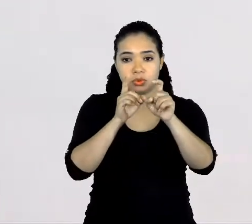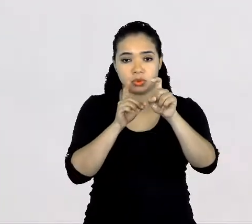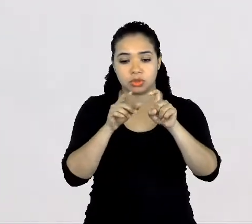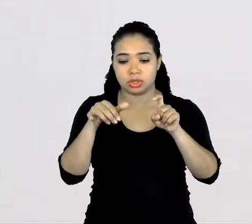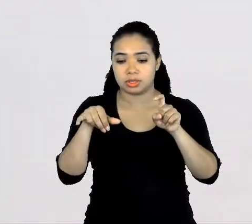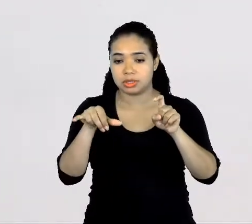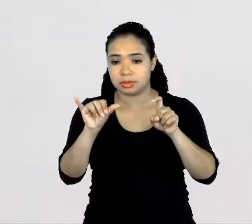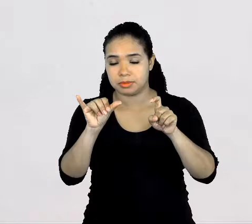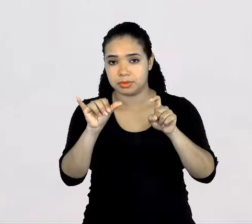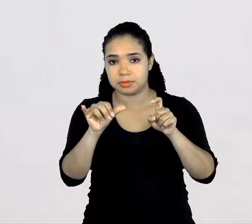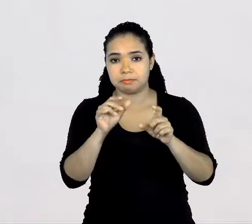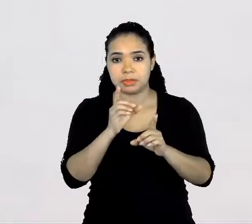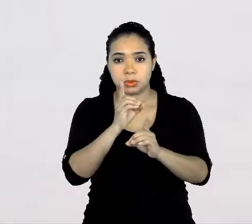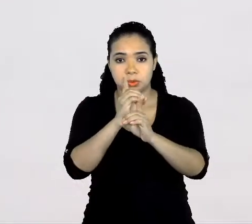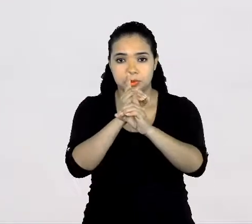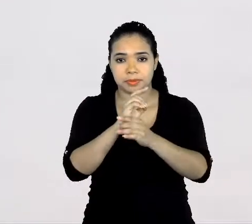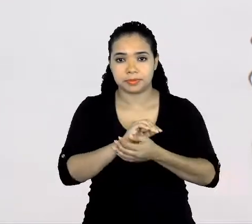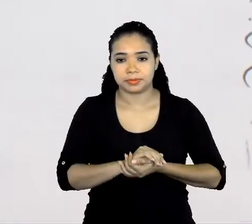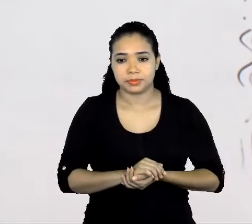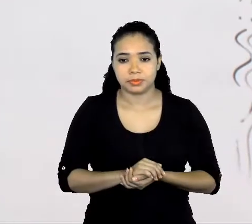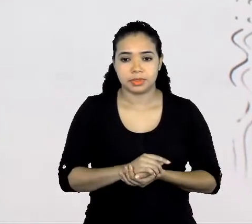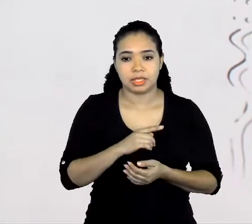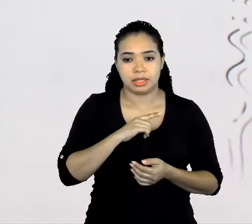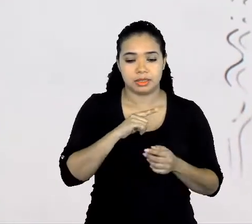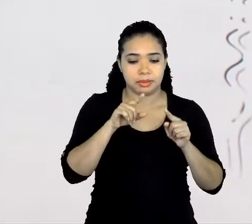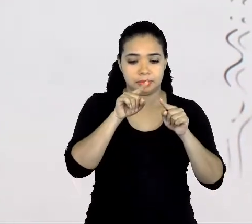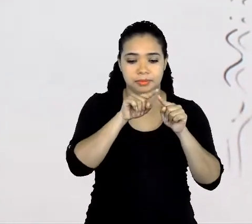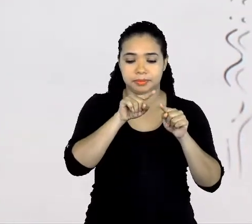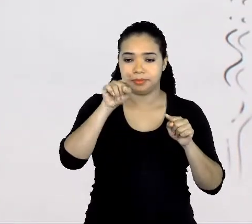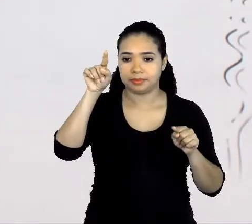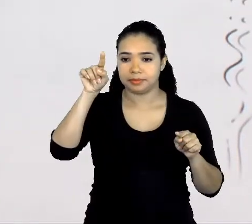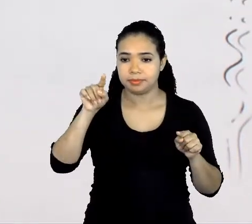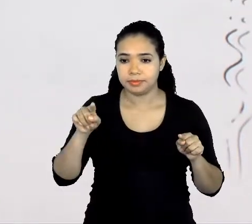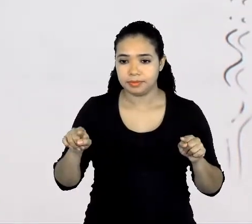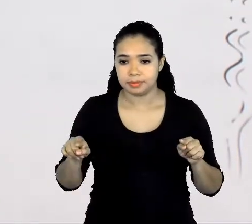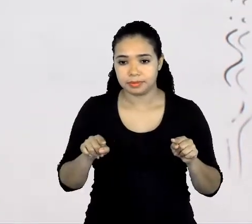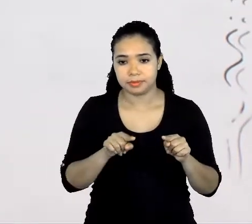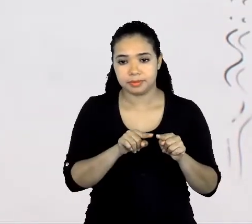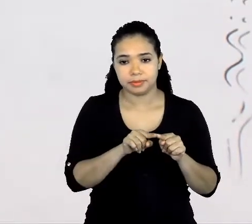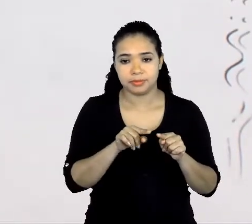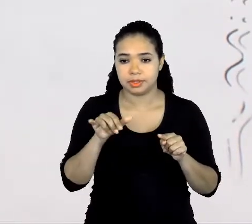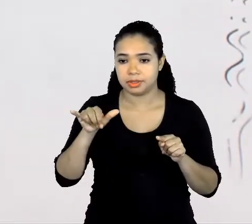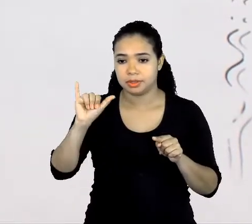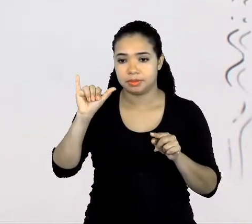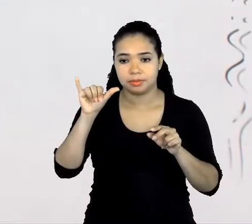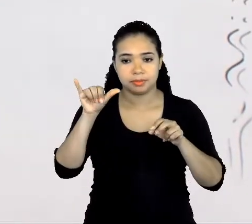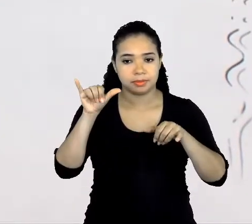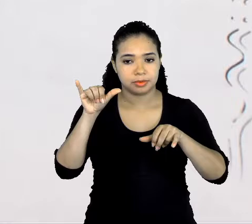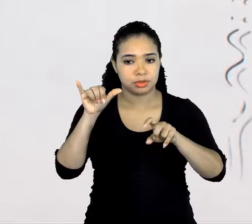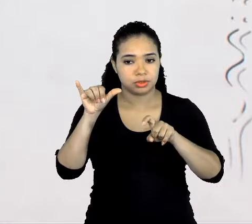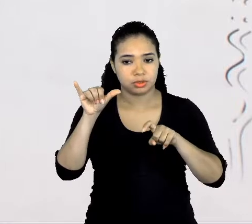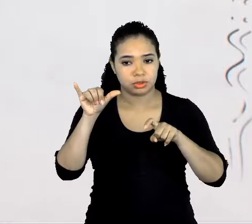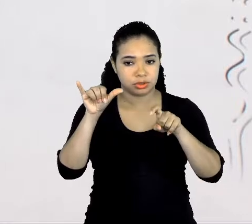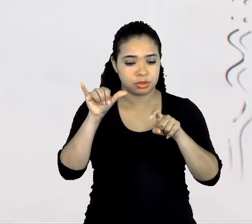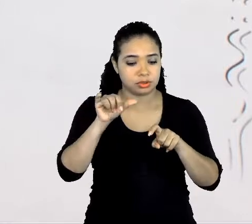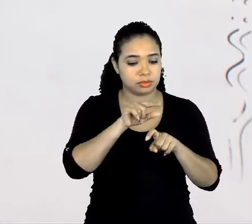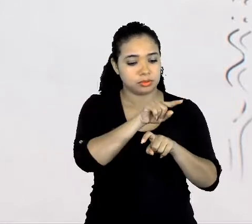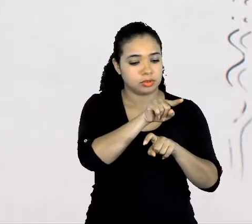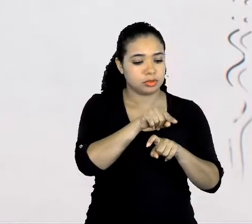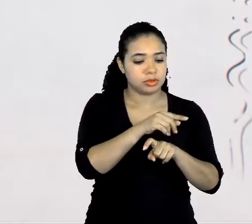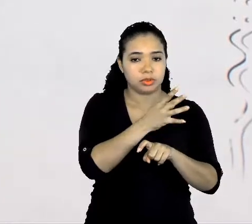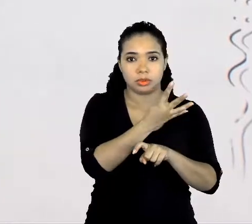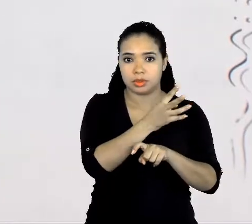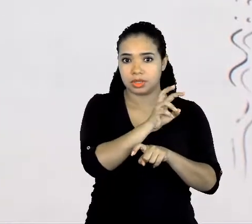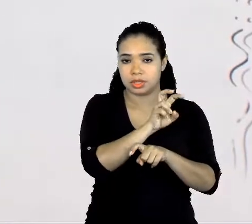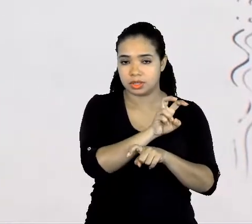y. Bom, eu tenho x e y. Ele me deu um ângulo de 45. Primeira coisa que eu vou observar, esse é o